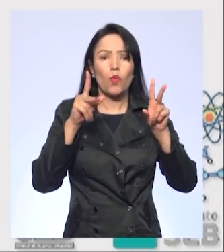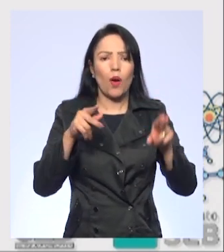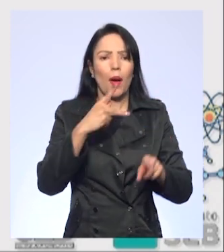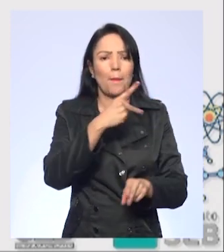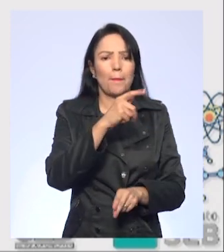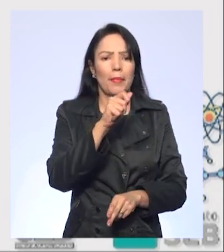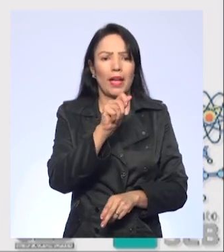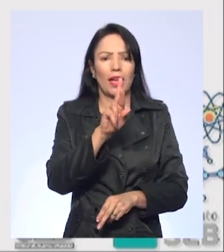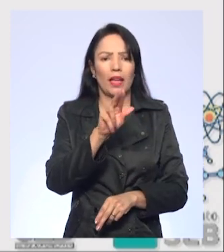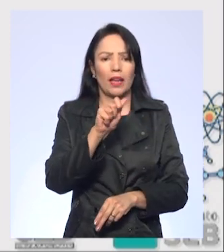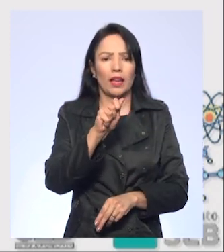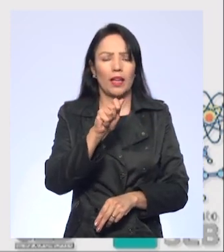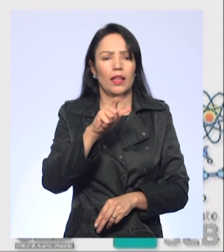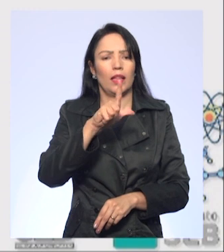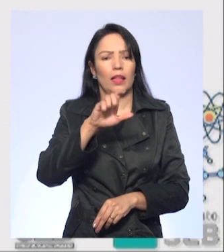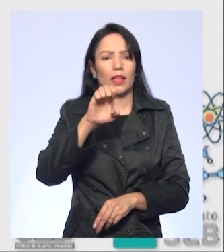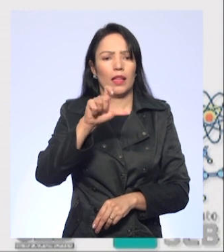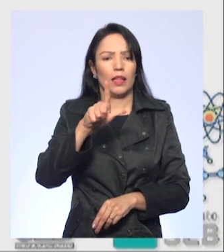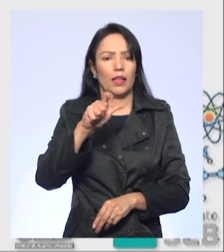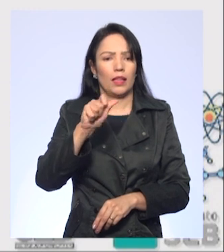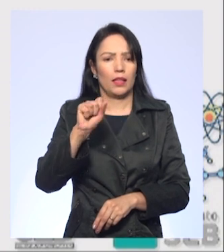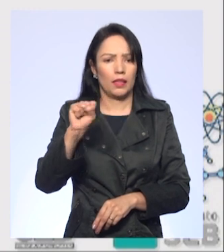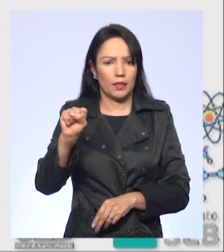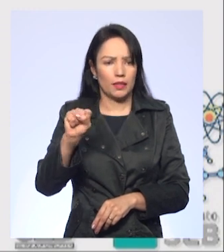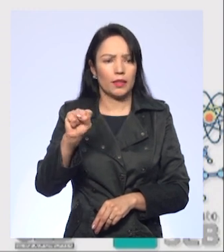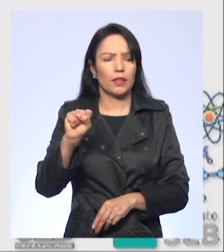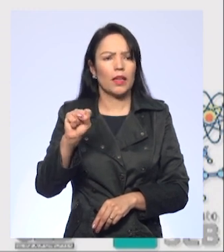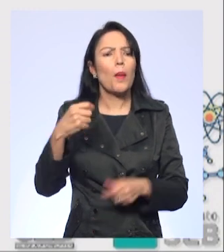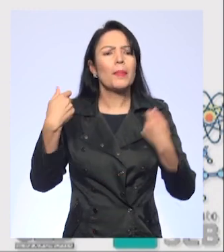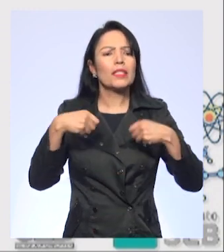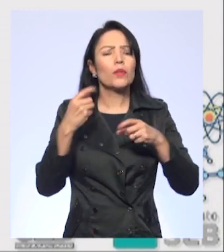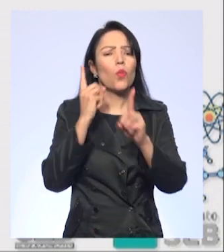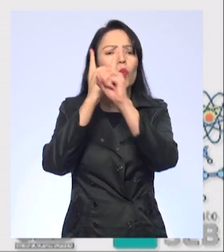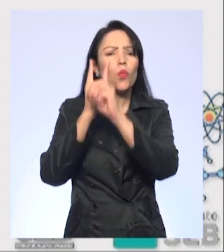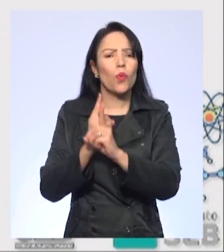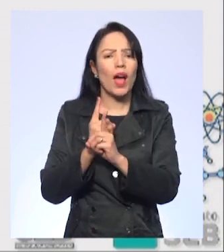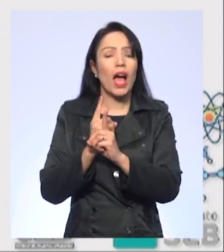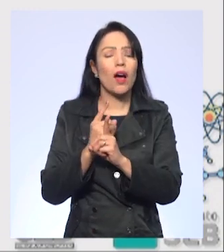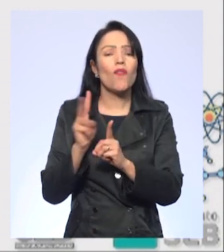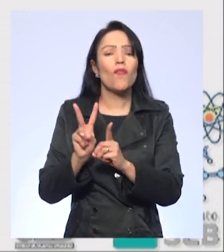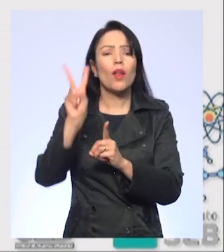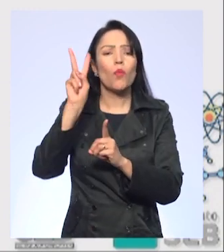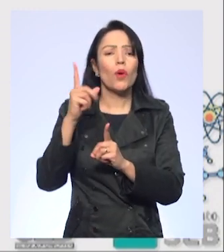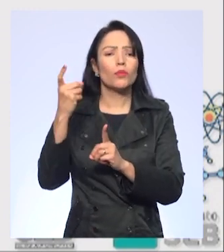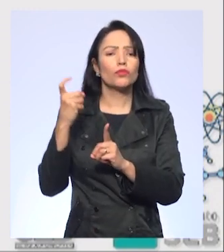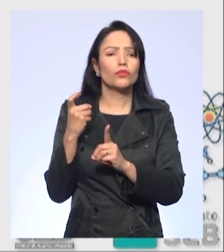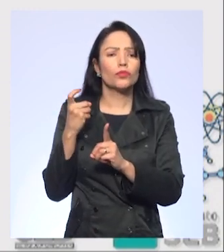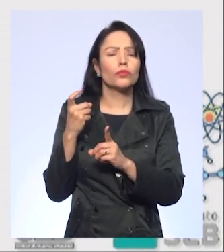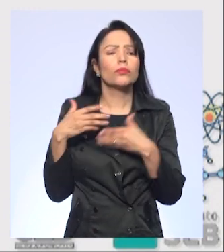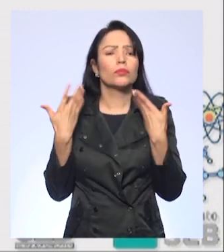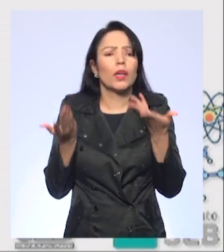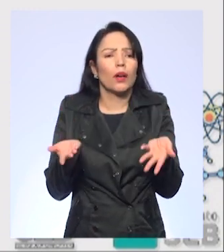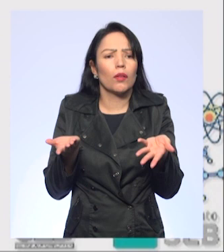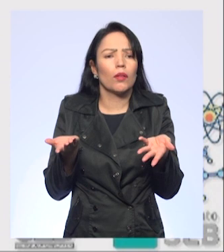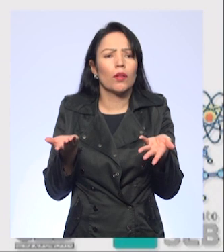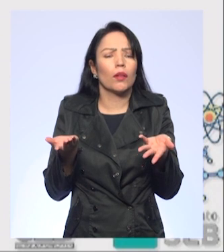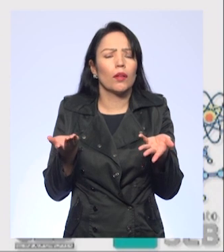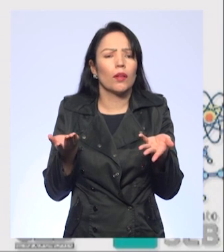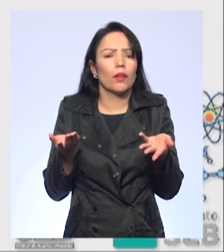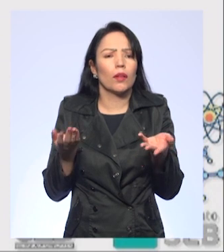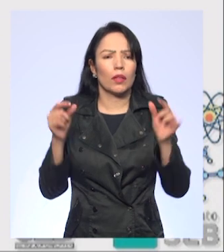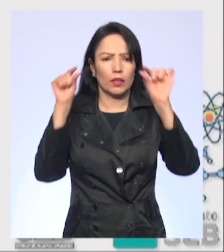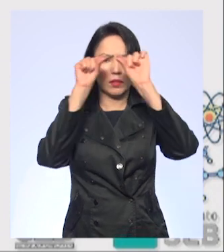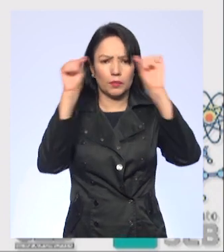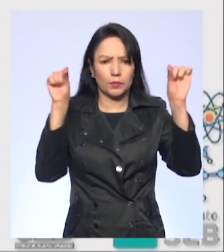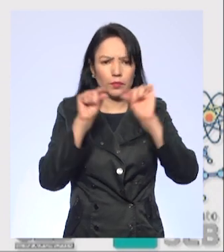retas transversais. Ache o valor de X. Observe aí, ó. Você tem três retas paralelas cortadas por duas transversais. Vamos ver se você